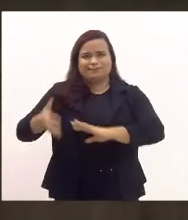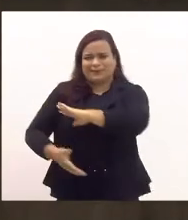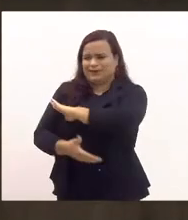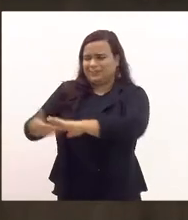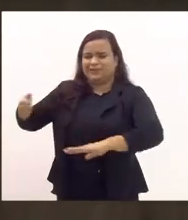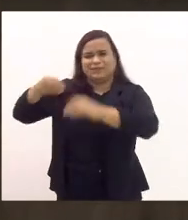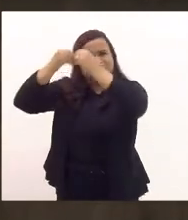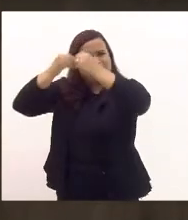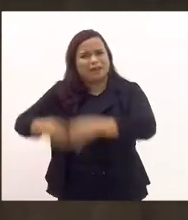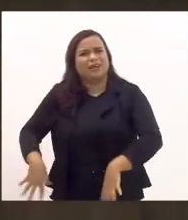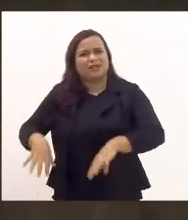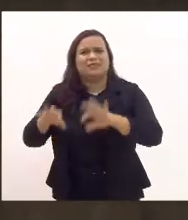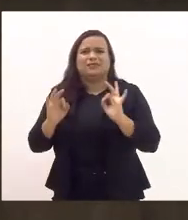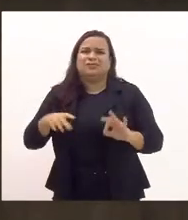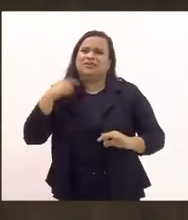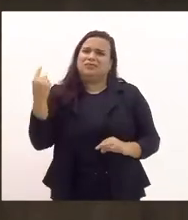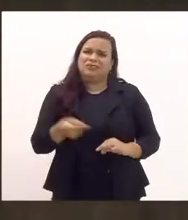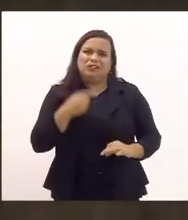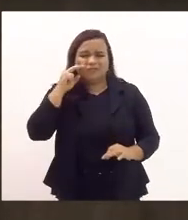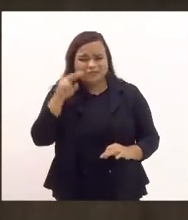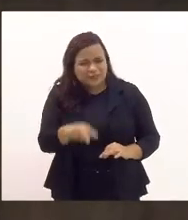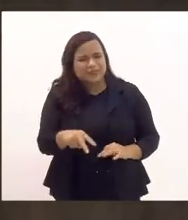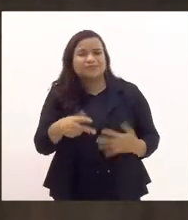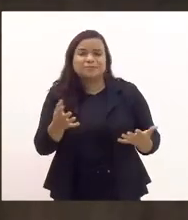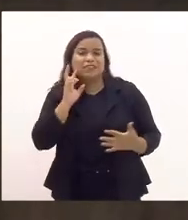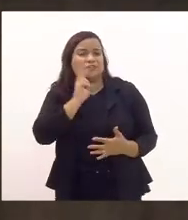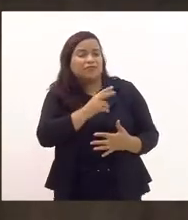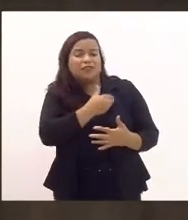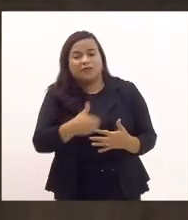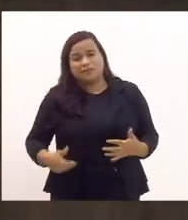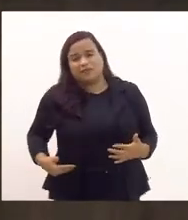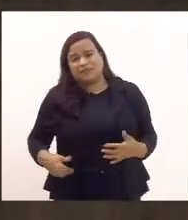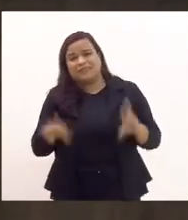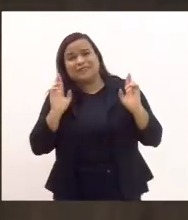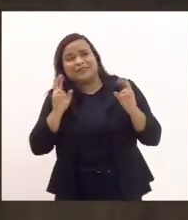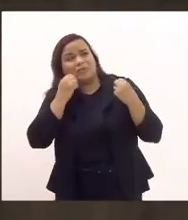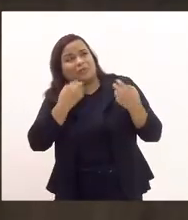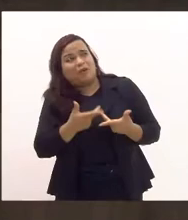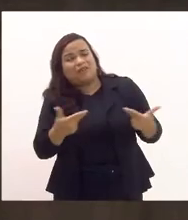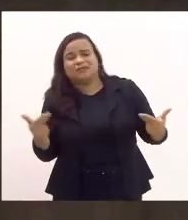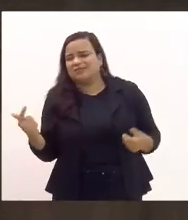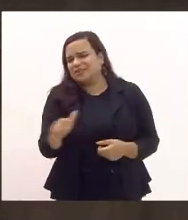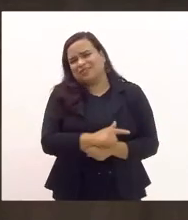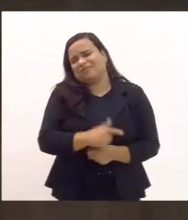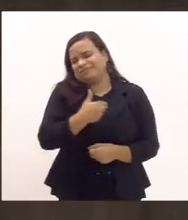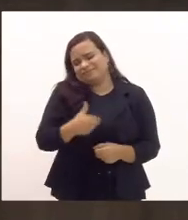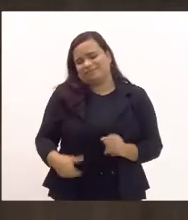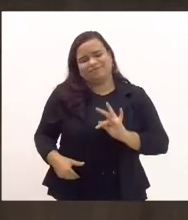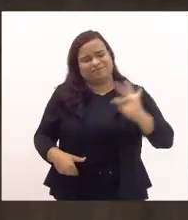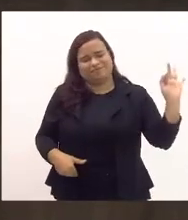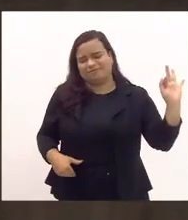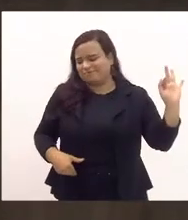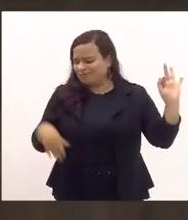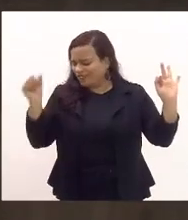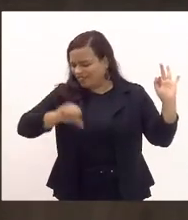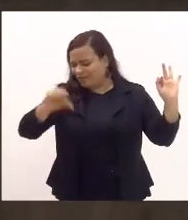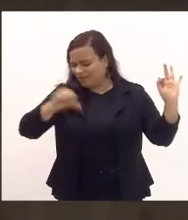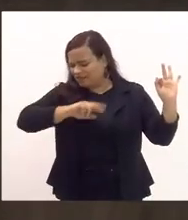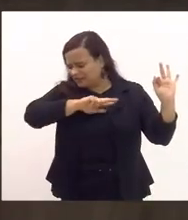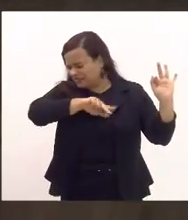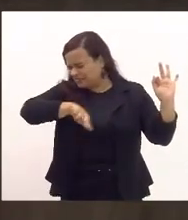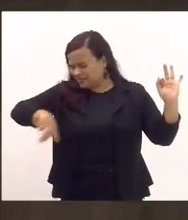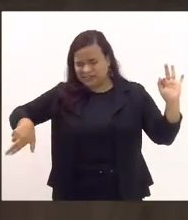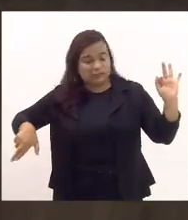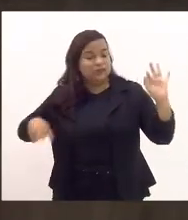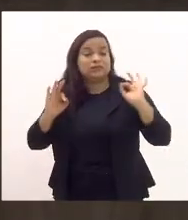que como sempre a gente não espera nada de bom dentro do governo federal nada nada nada que